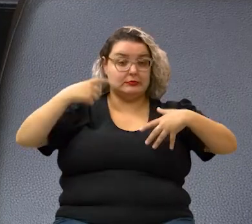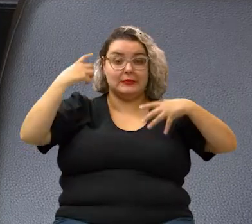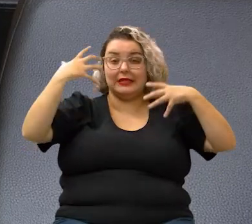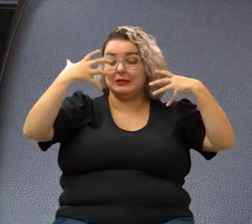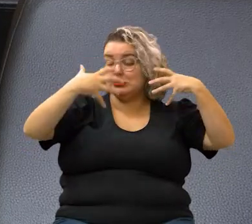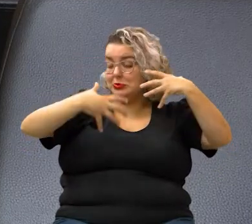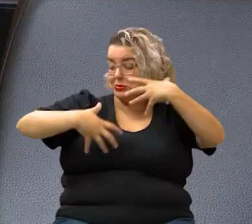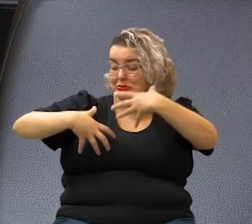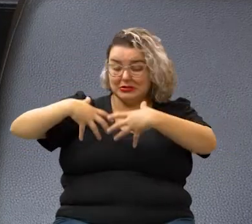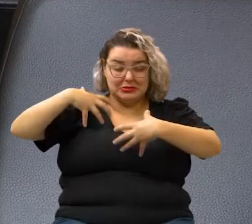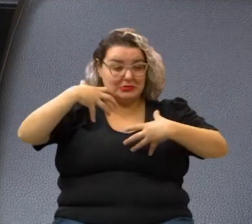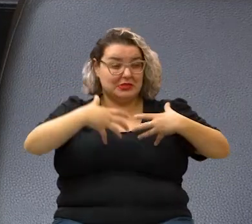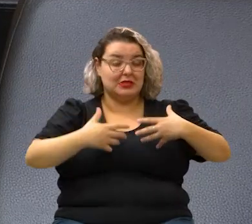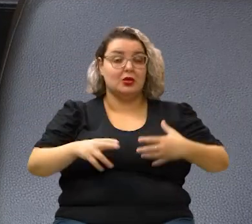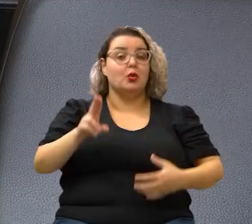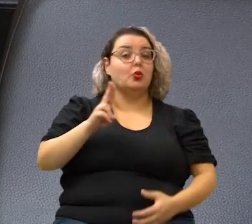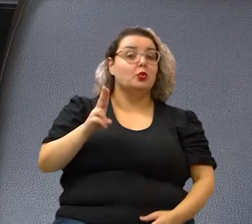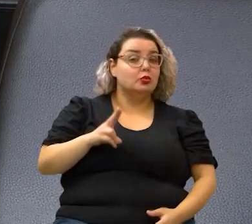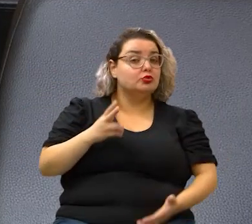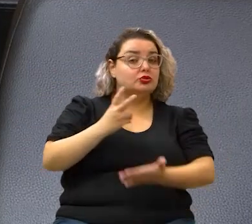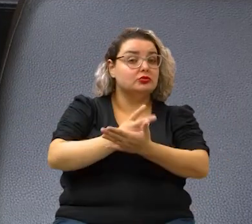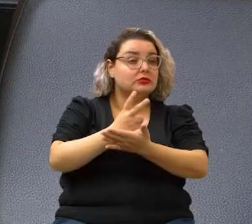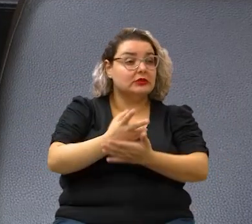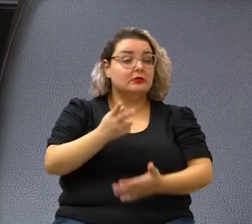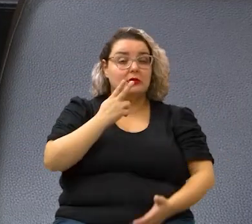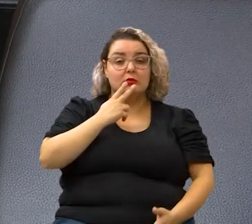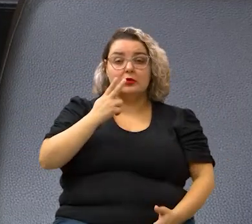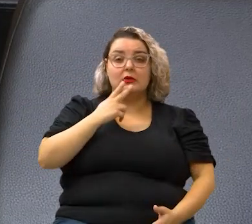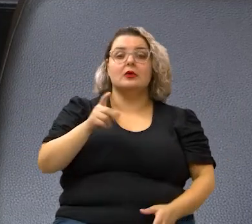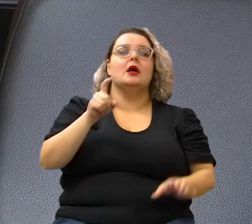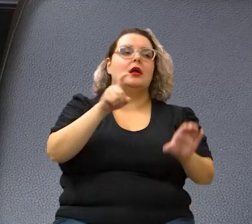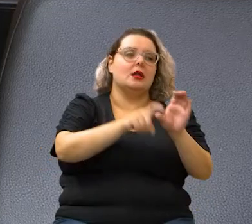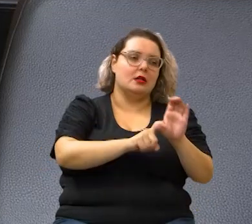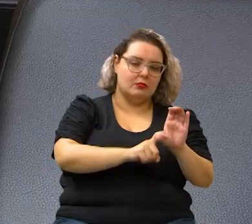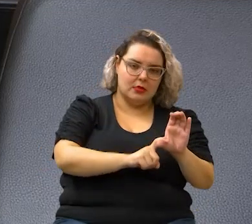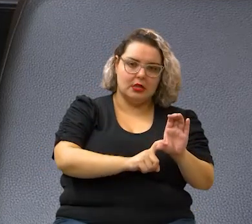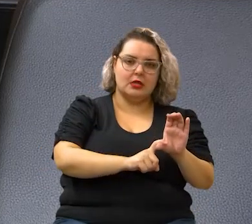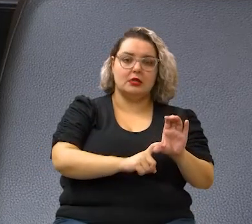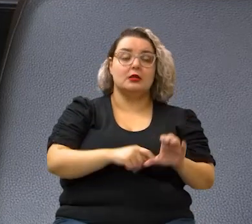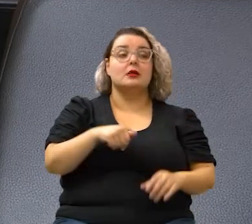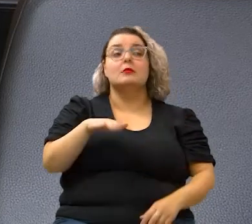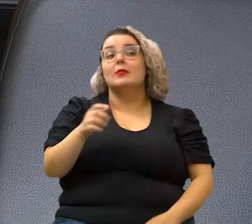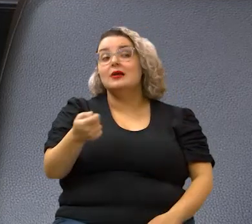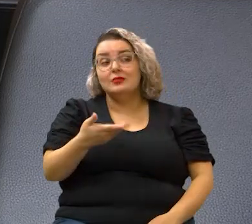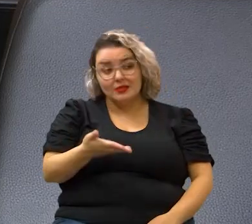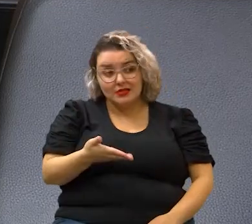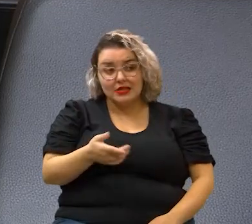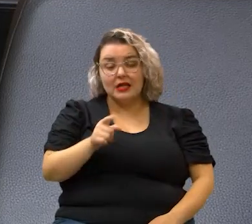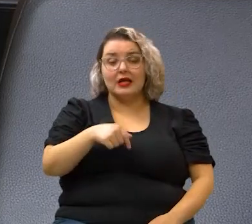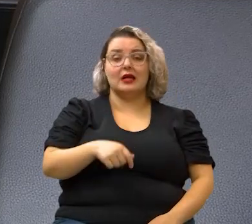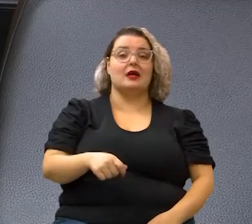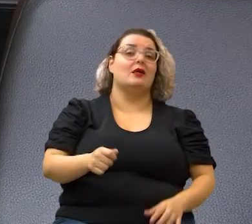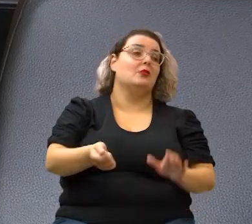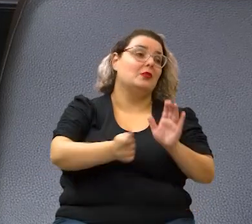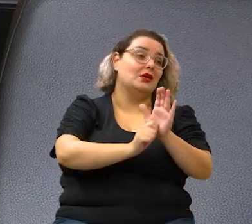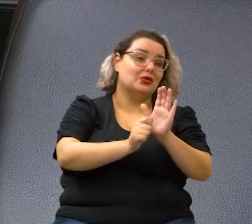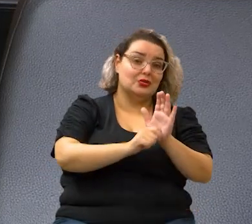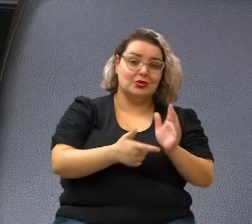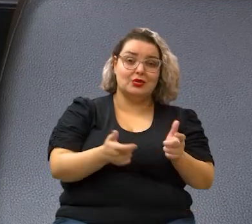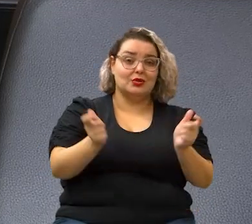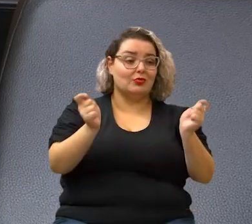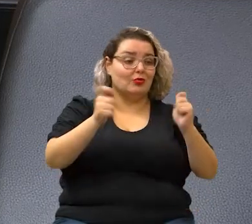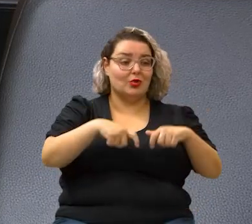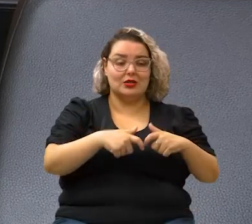droga que, dependendo da frequência e quantidade que você usa, você se torna dependente químico. Mais do que isso, é uma droga que